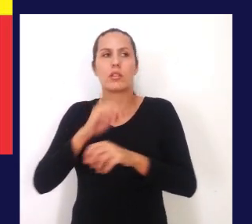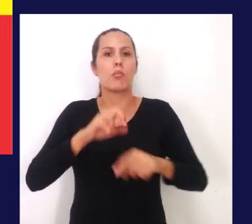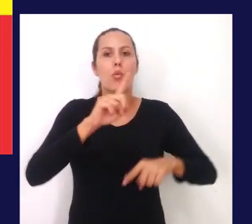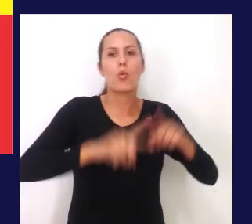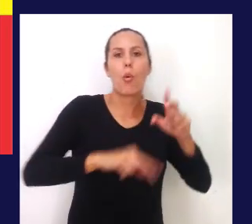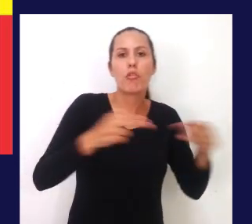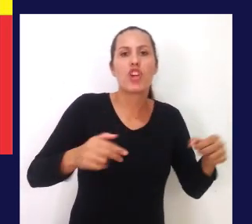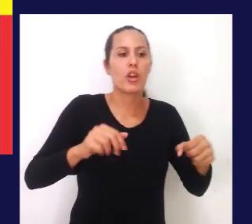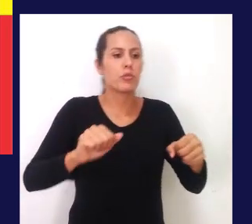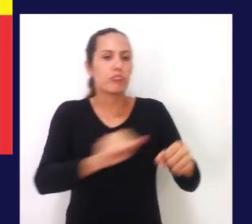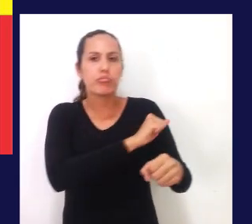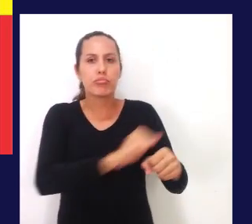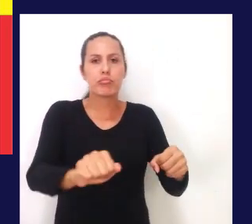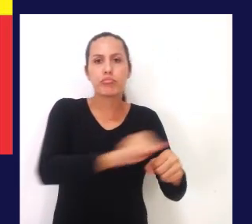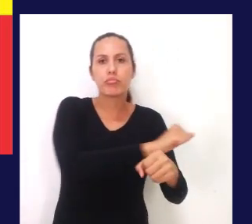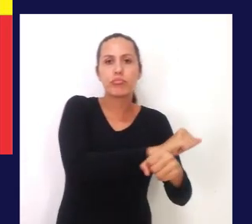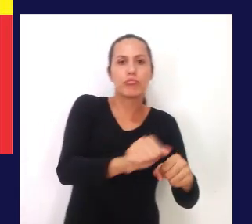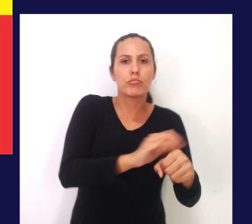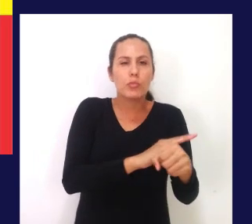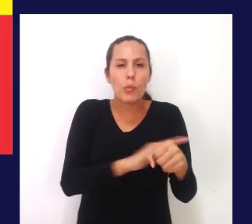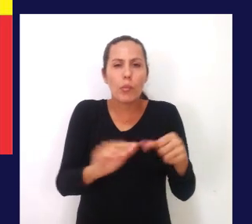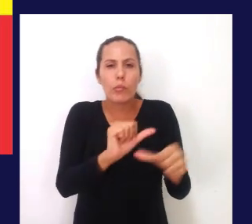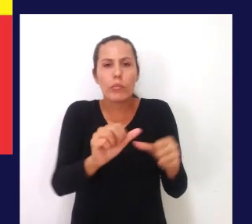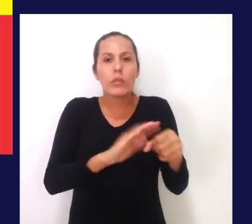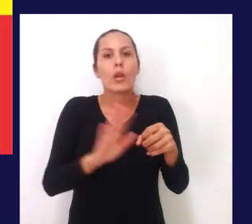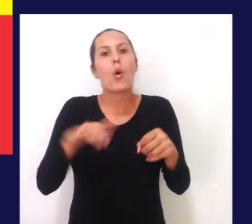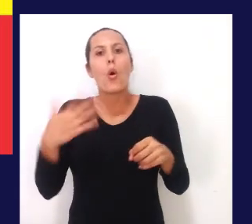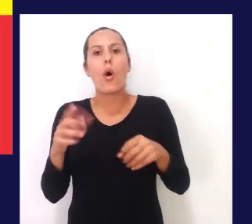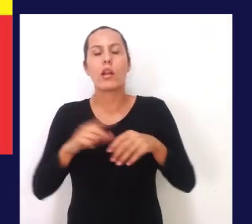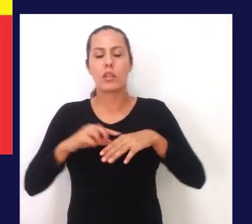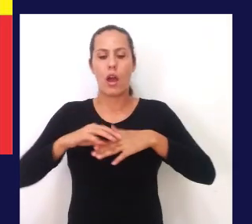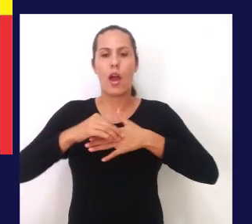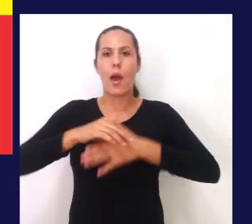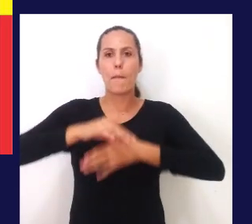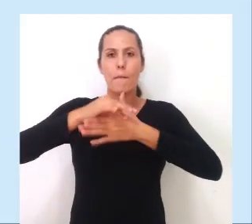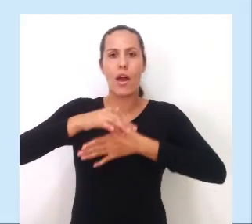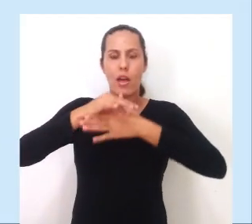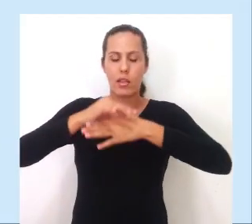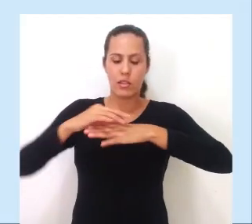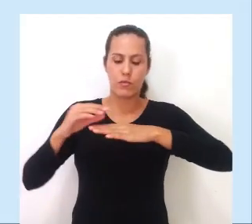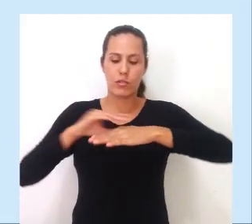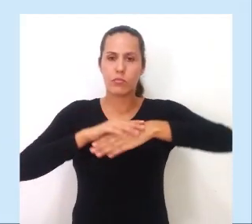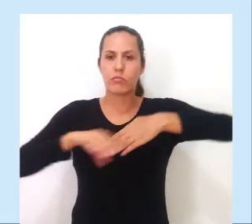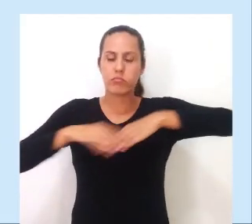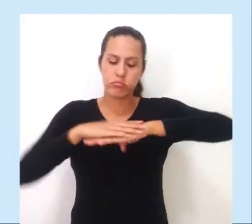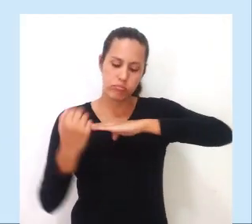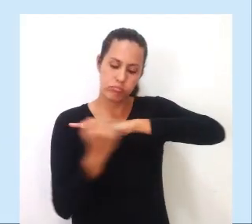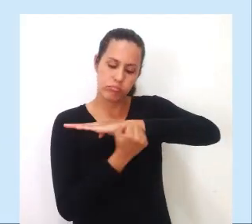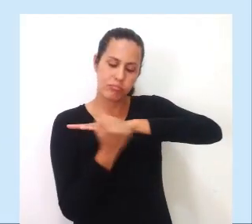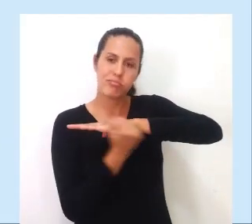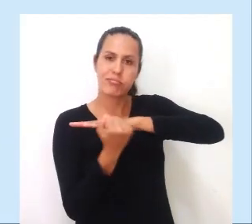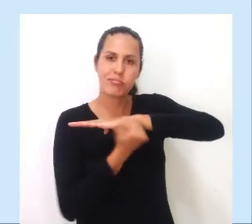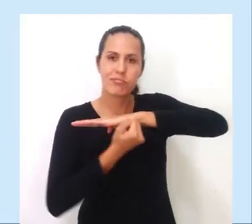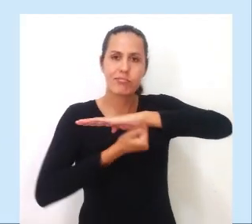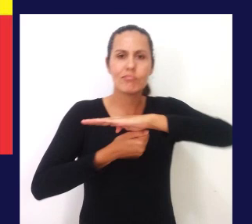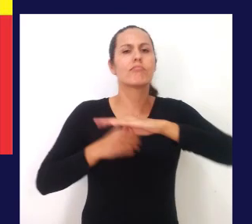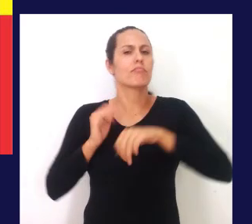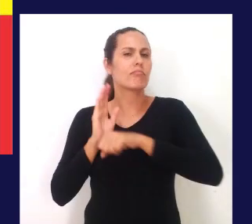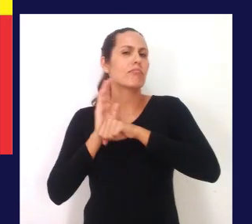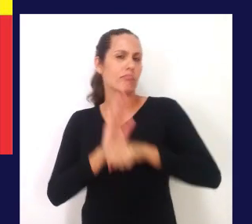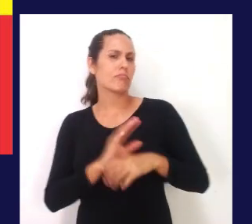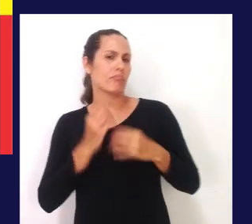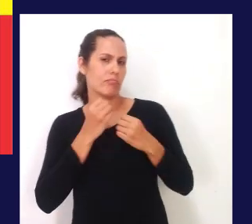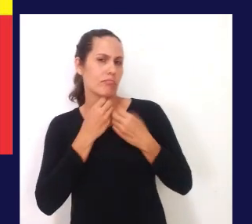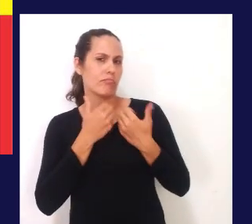polir objetos ou limpar e até mesmo amaciar a pele. E agora eu vou falar sobre o granito. Né?